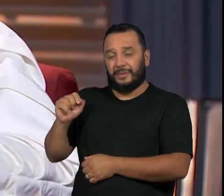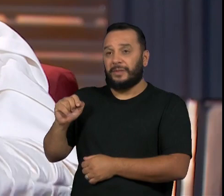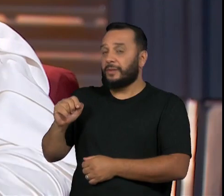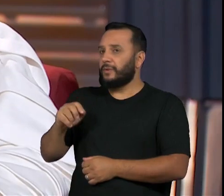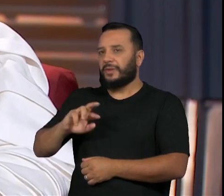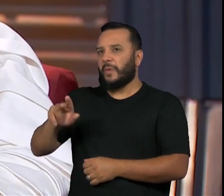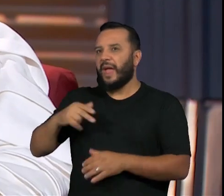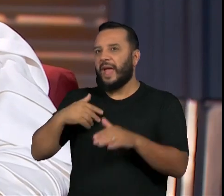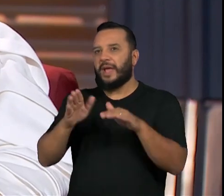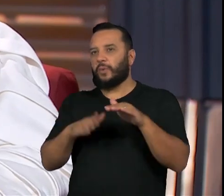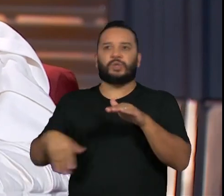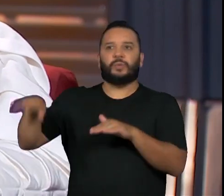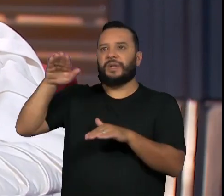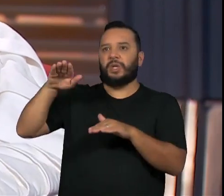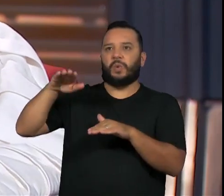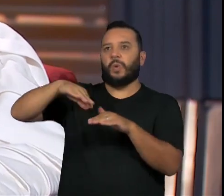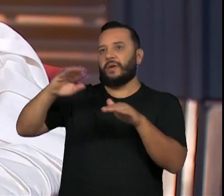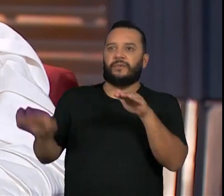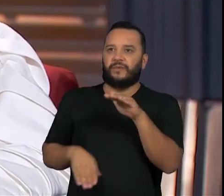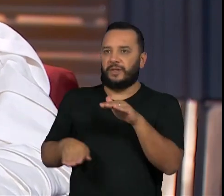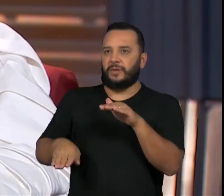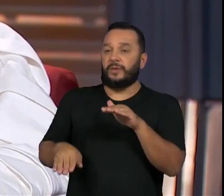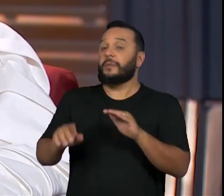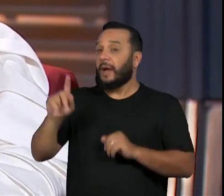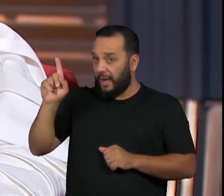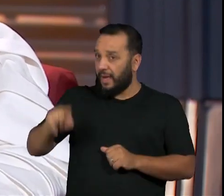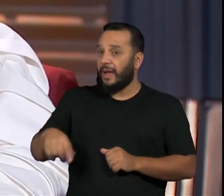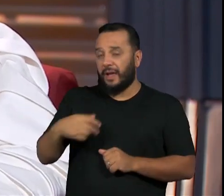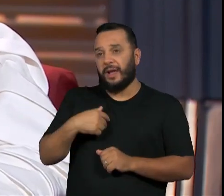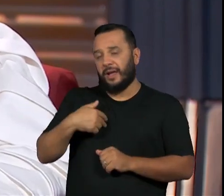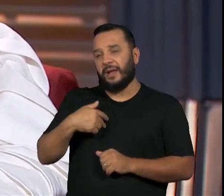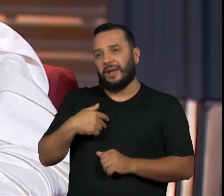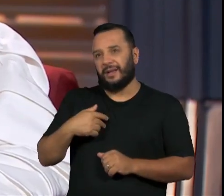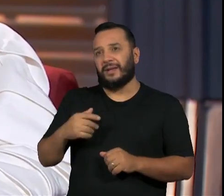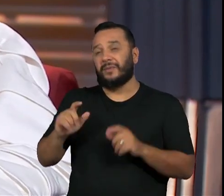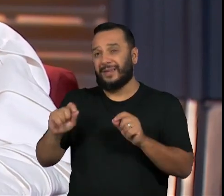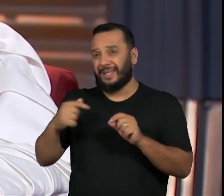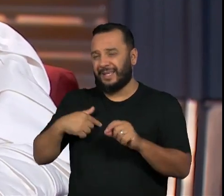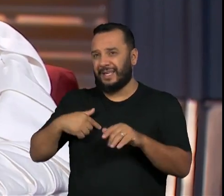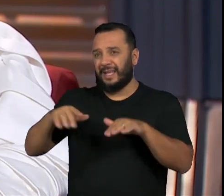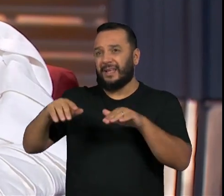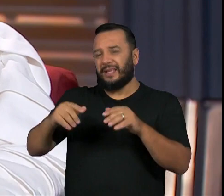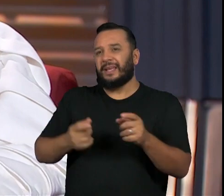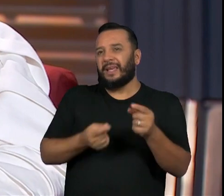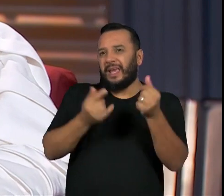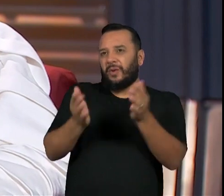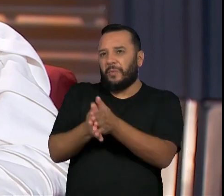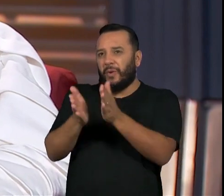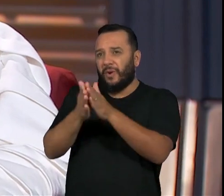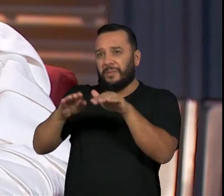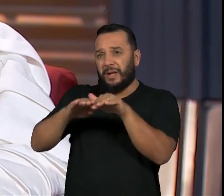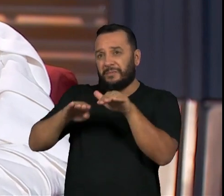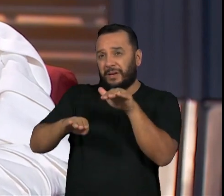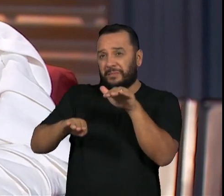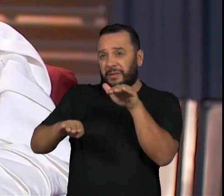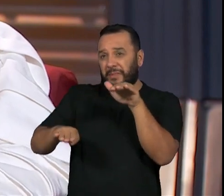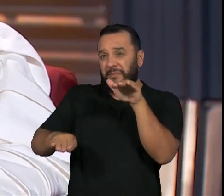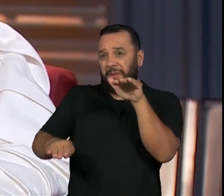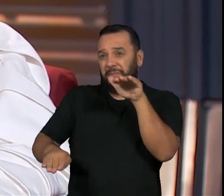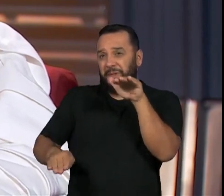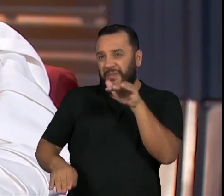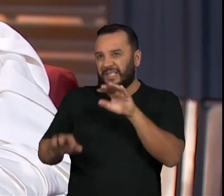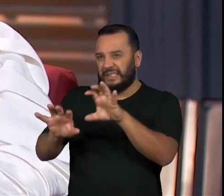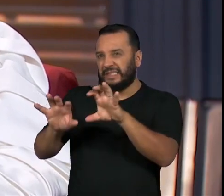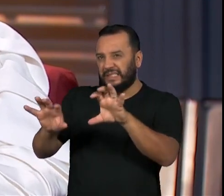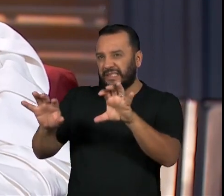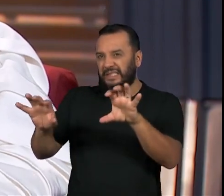superior ou inferior. Eu estou falando sobre a produção da desigualdade como algo intencional, né? De